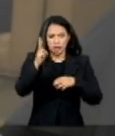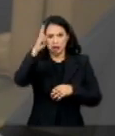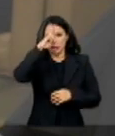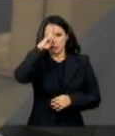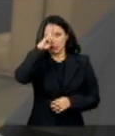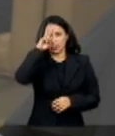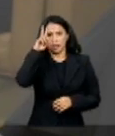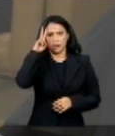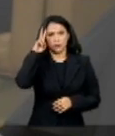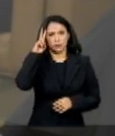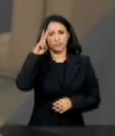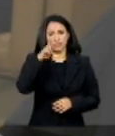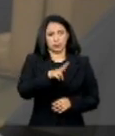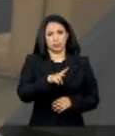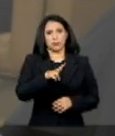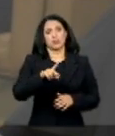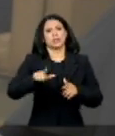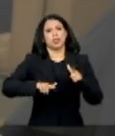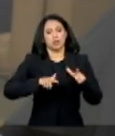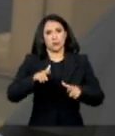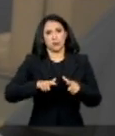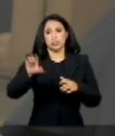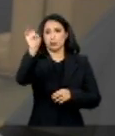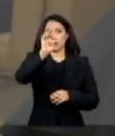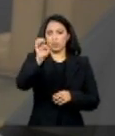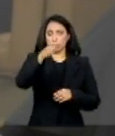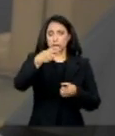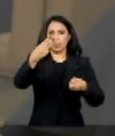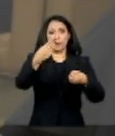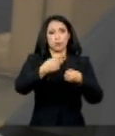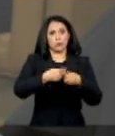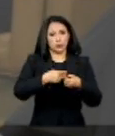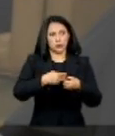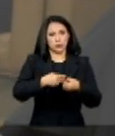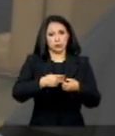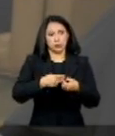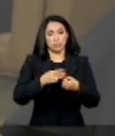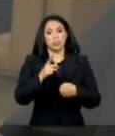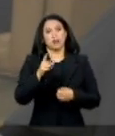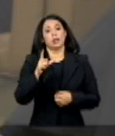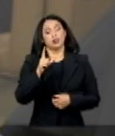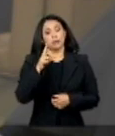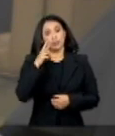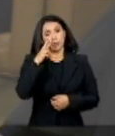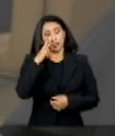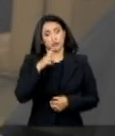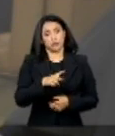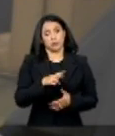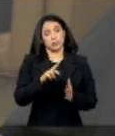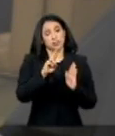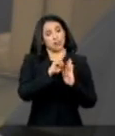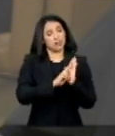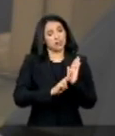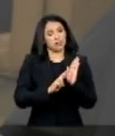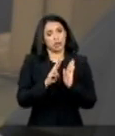estadual no âmbito municipal que vê afrontando as normas